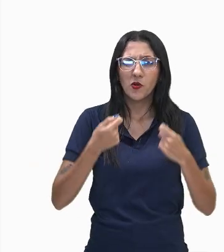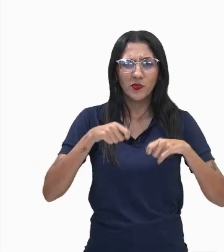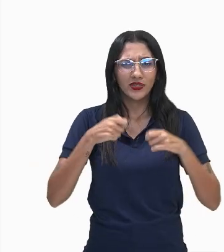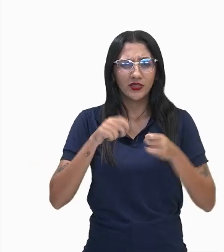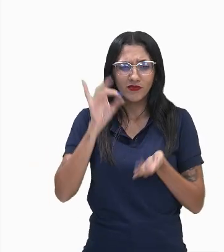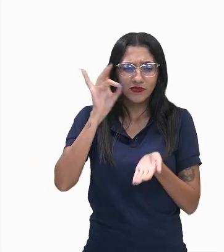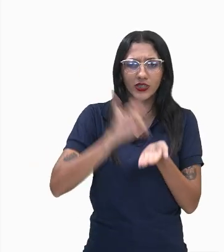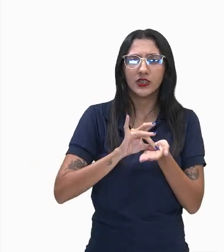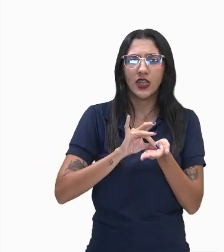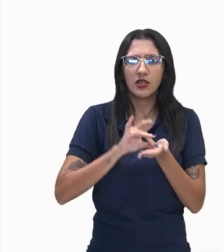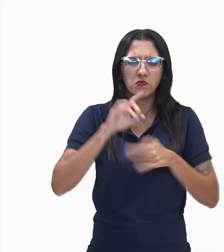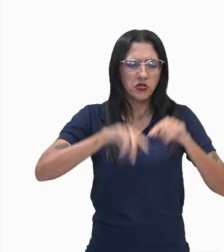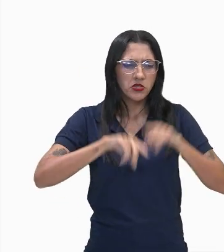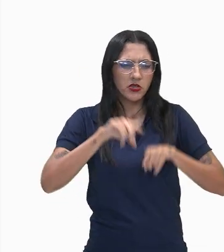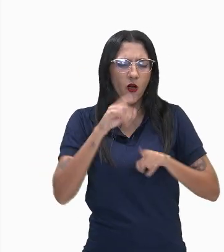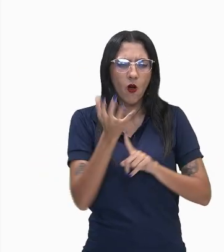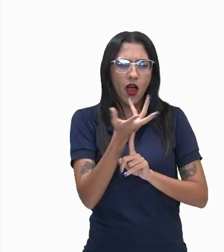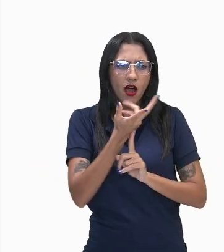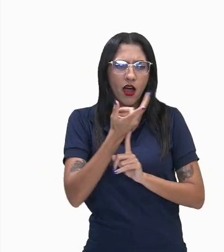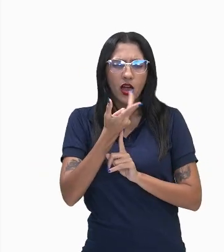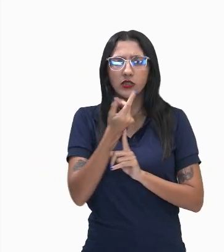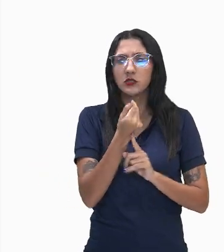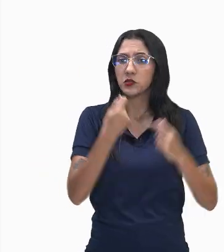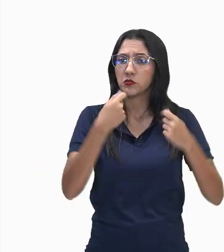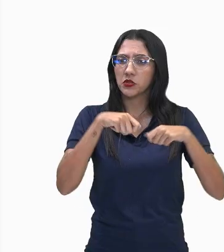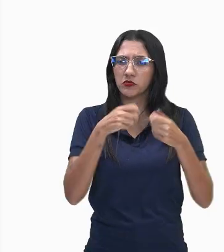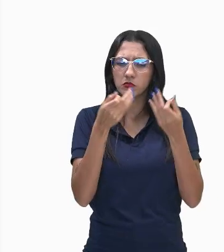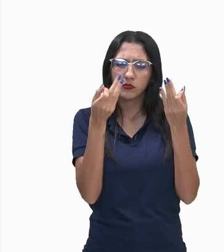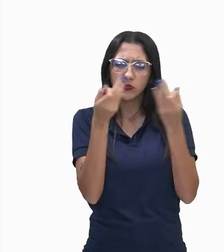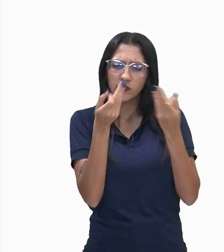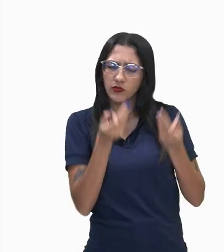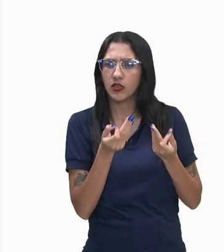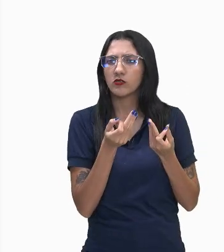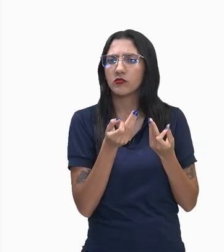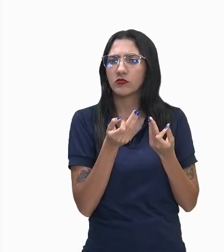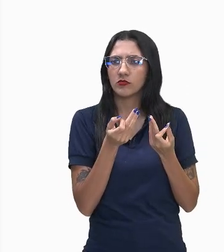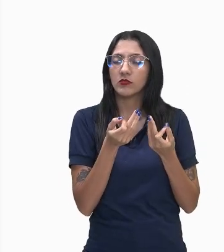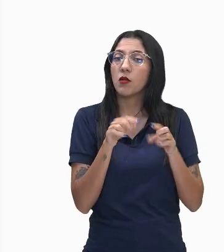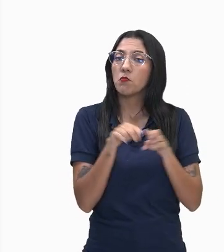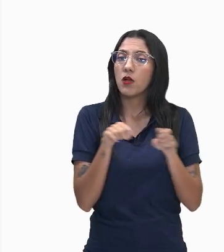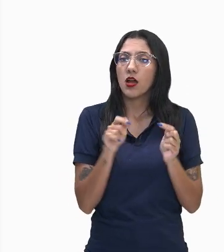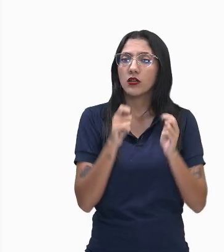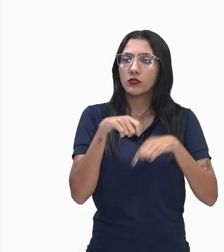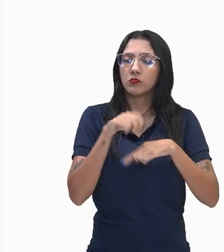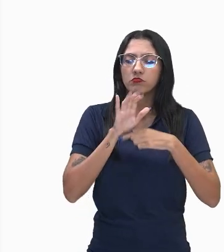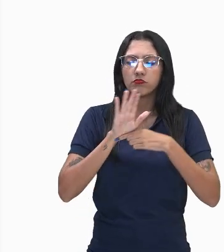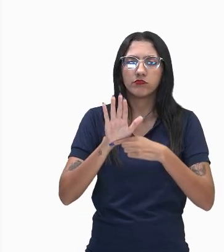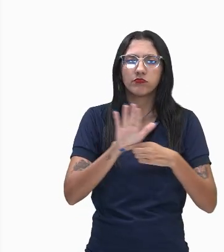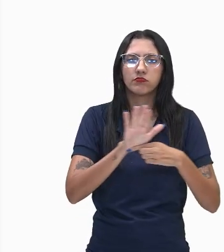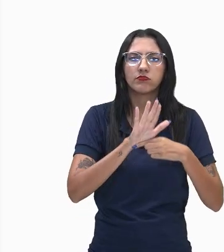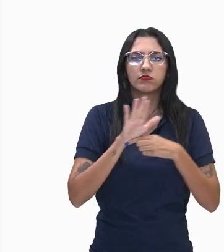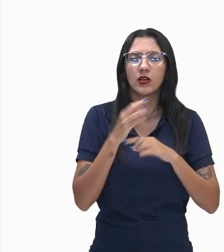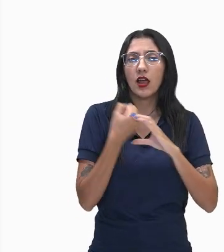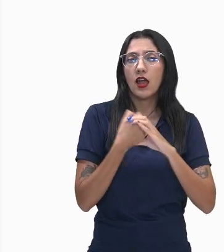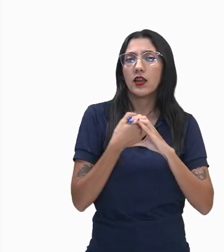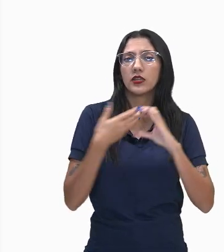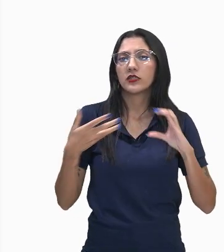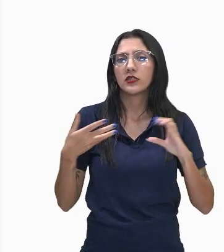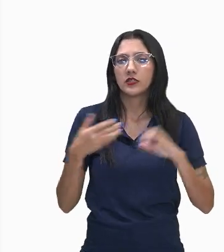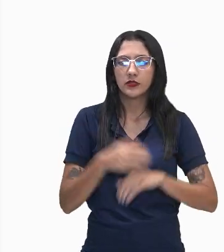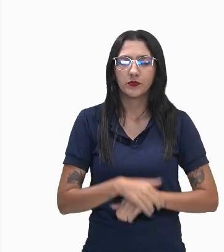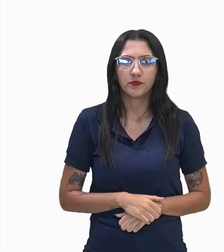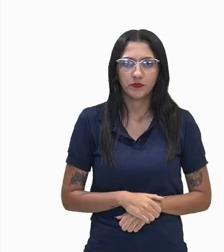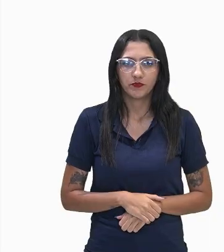acabado. Não precisava ser belo necessariamente, mas refletir valores éticos e morais. A identidade